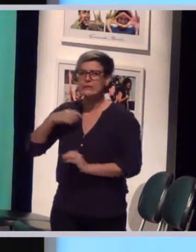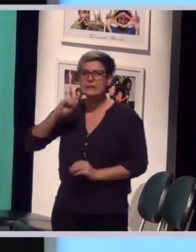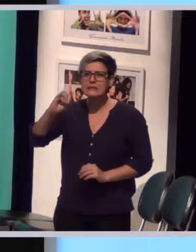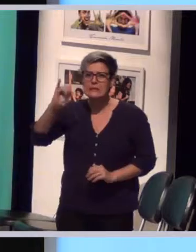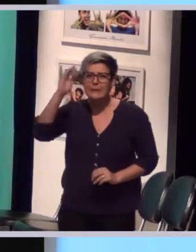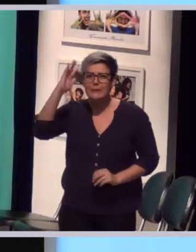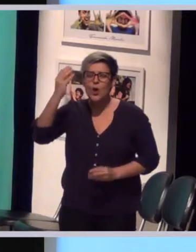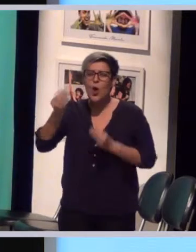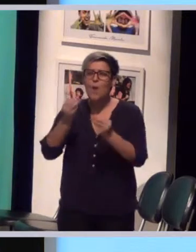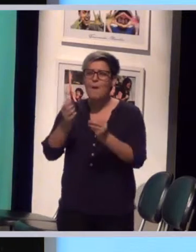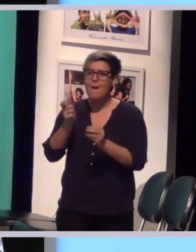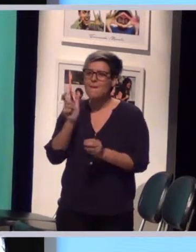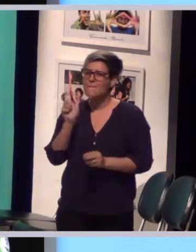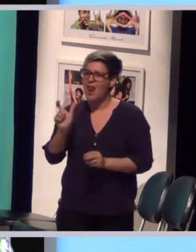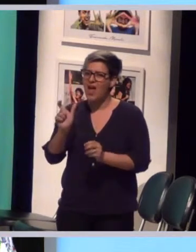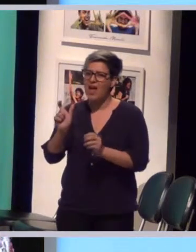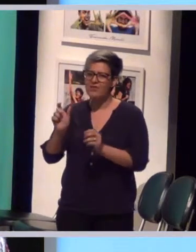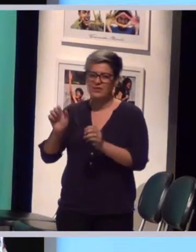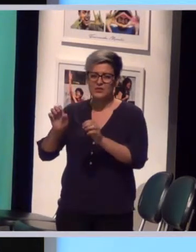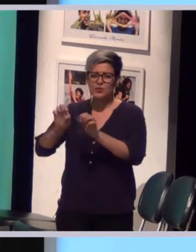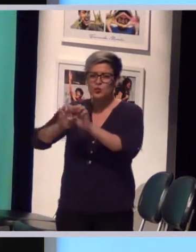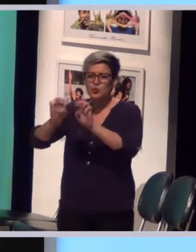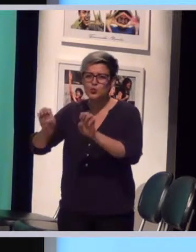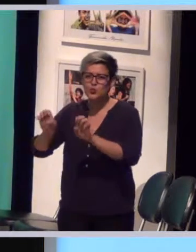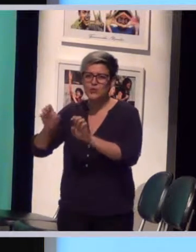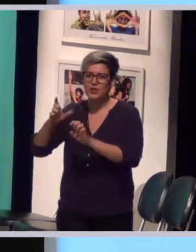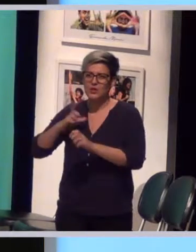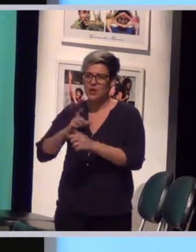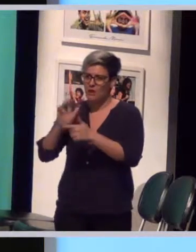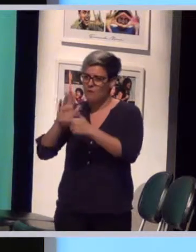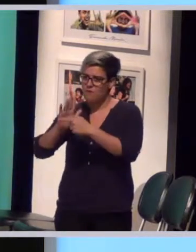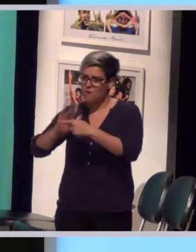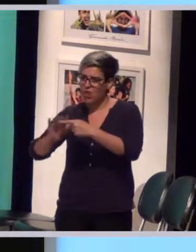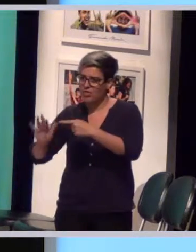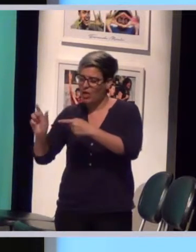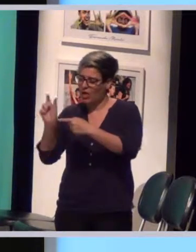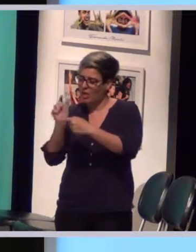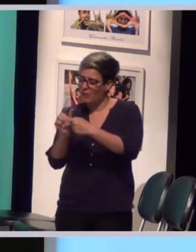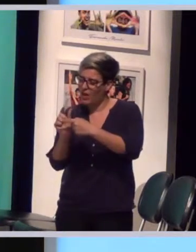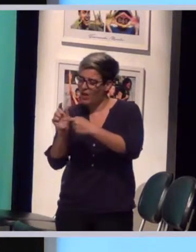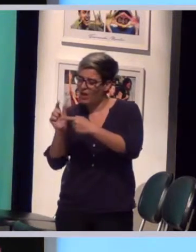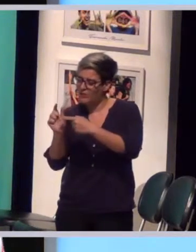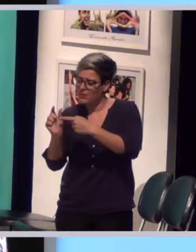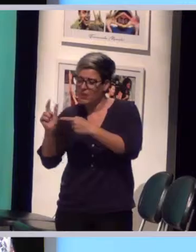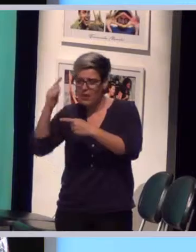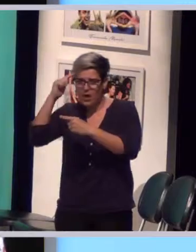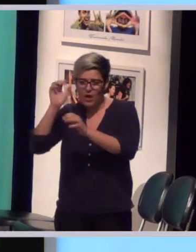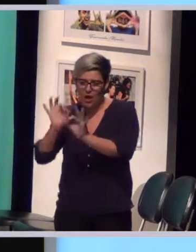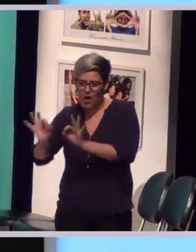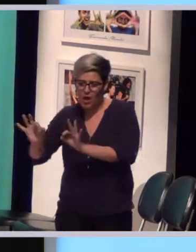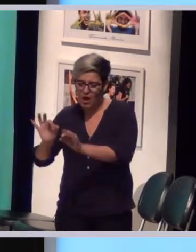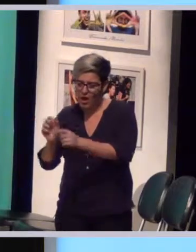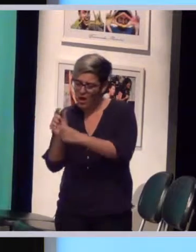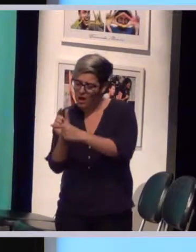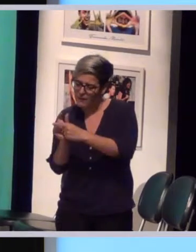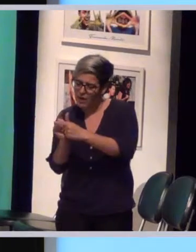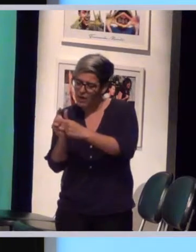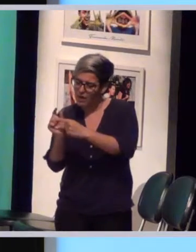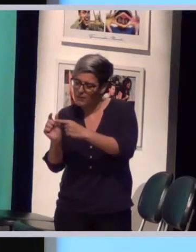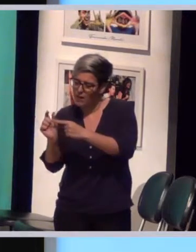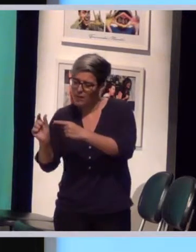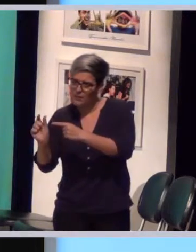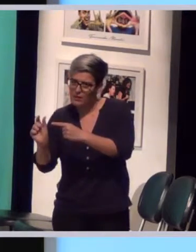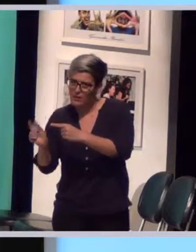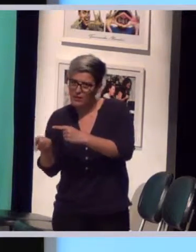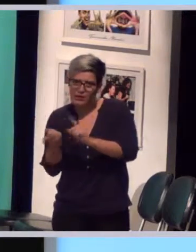na estrutura da palavra, vem um fonema após o outro, certo? A gente organiza os fonemas um após o outro. Na